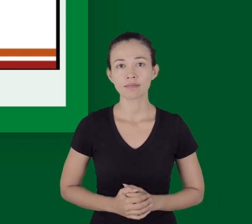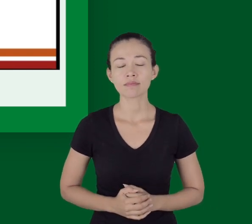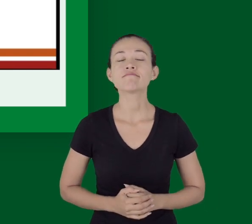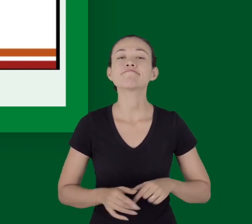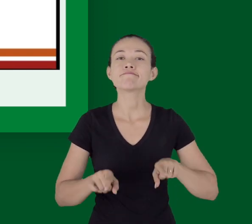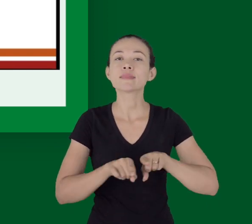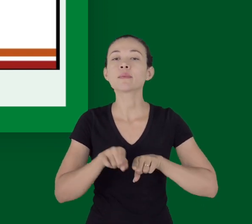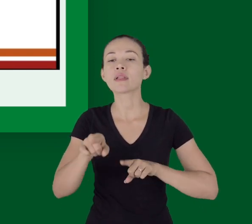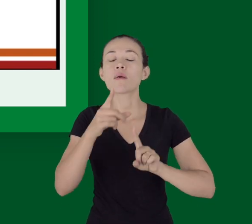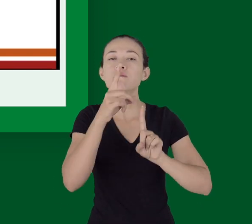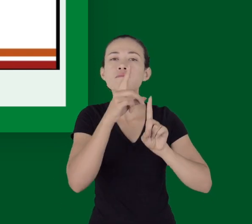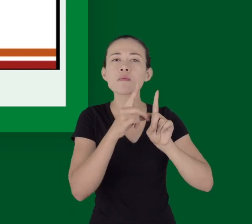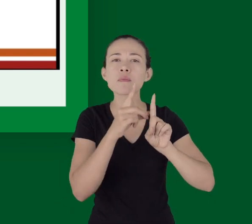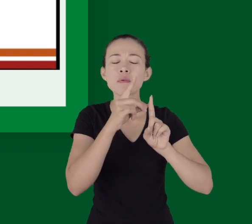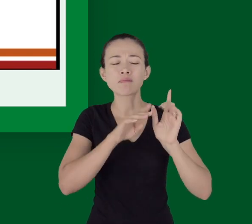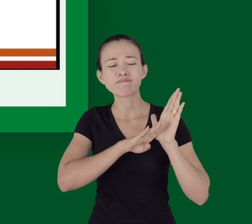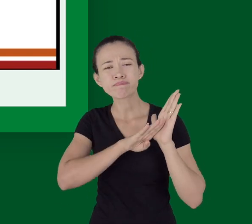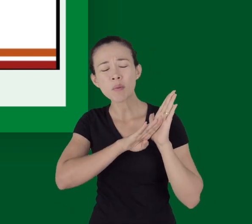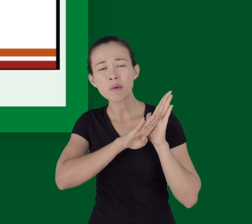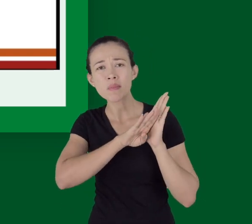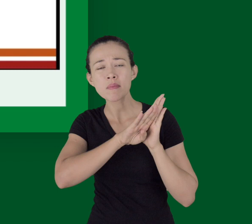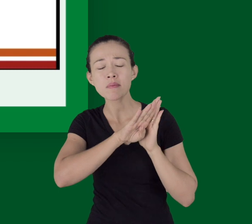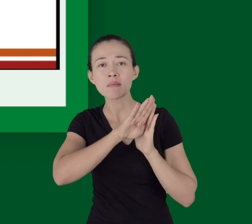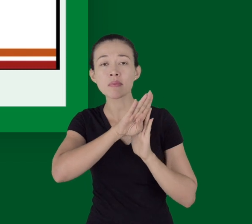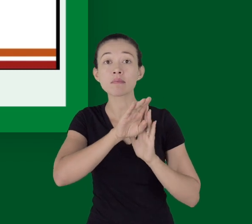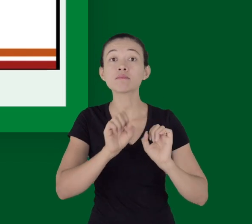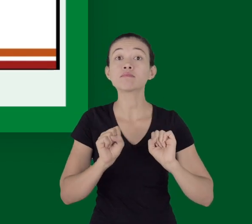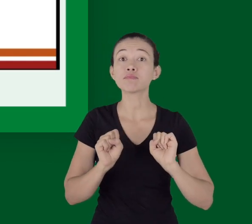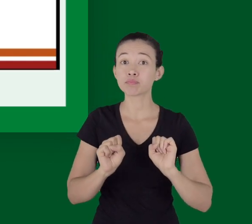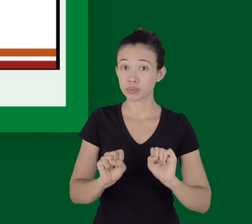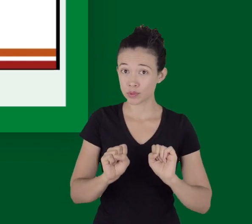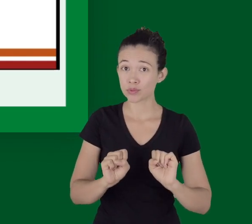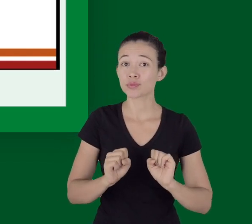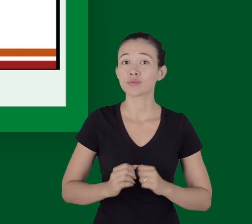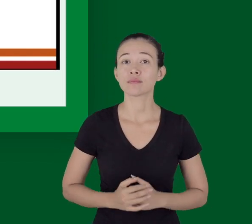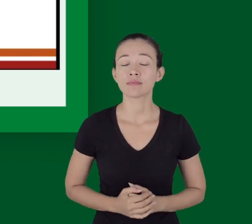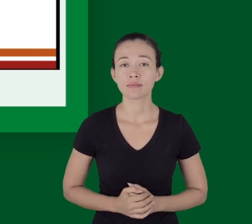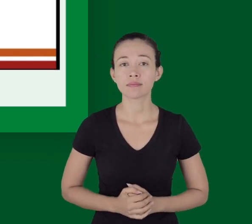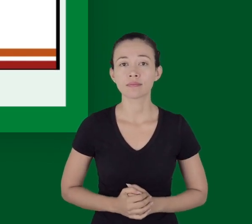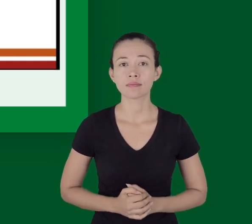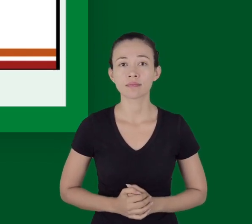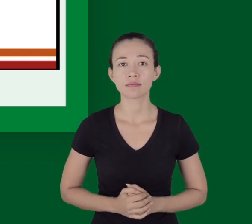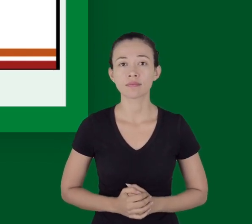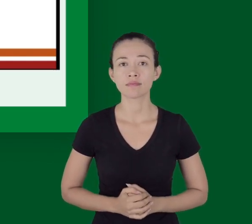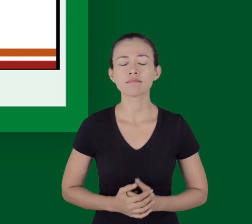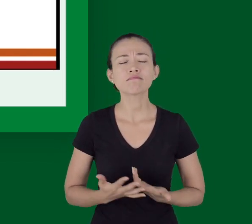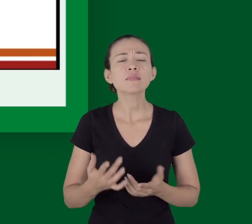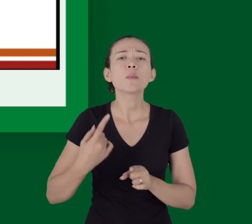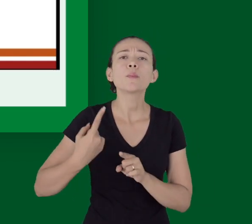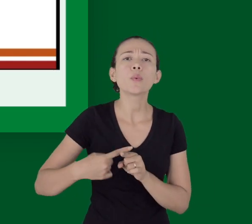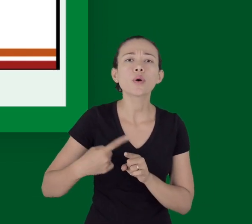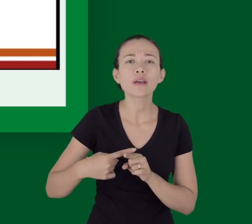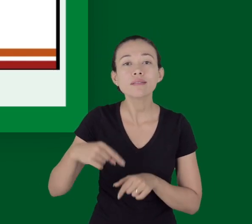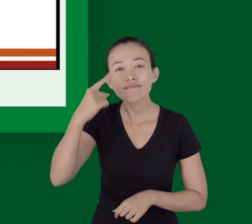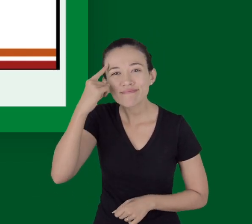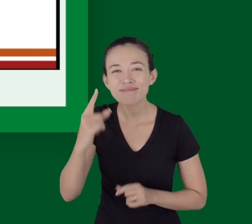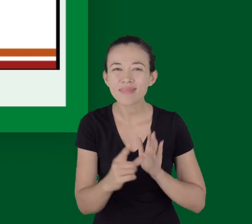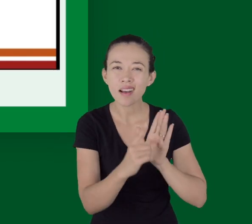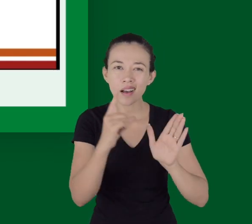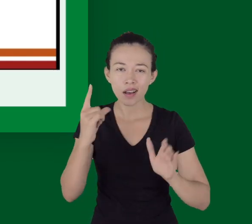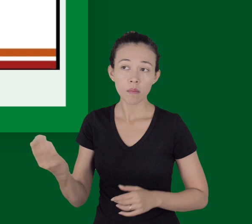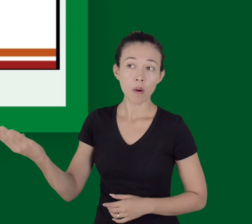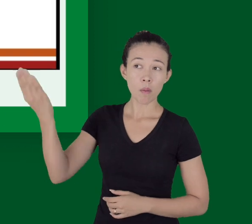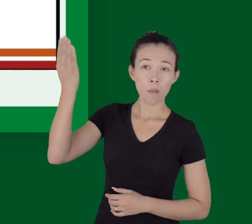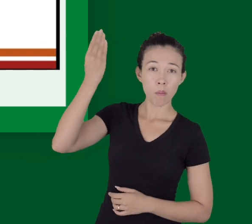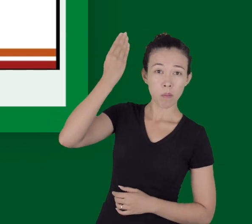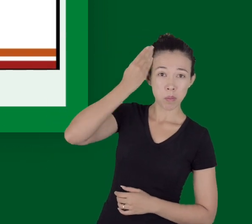essa vasodilatação reativa, e aumenta ainda mais a pressão intracraniana, né? Então, esses processos intracranianos, eles